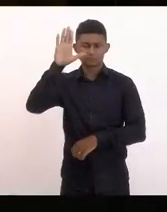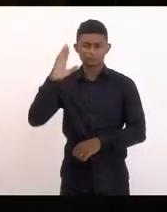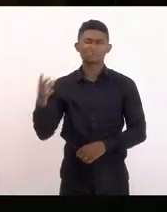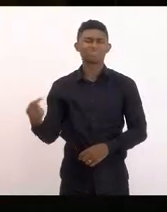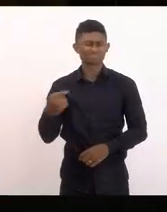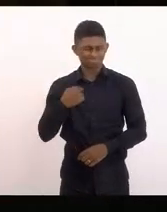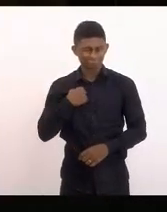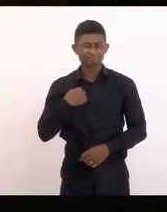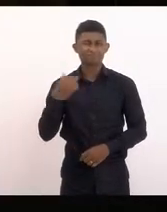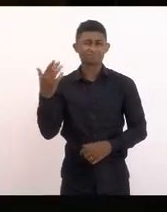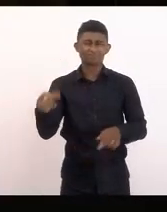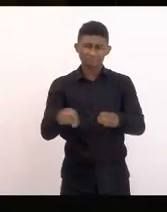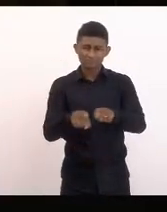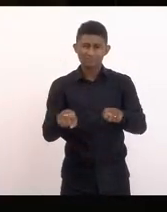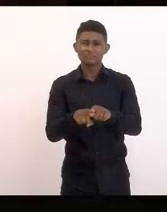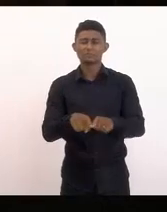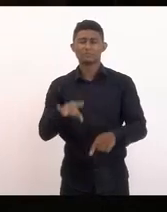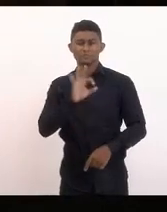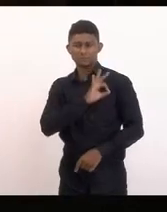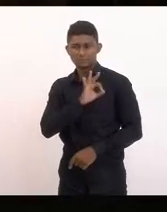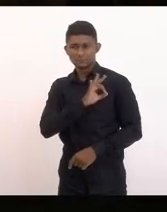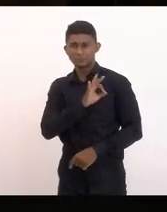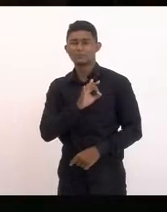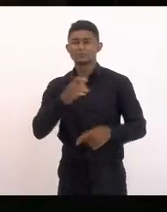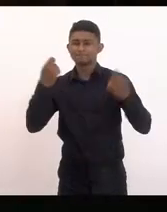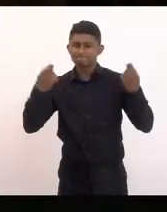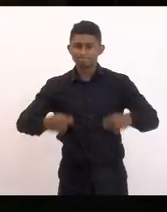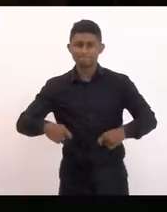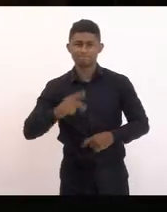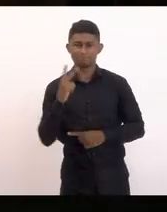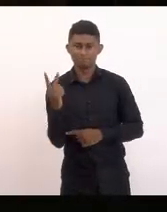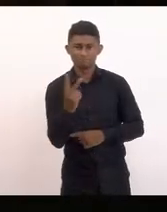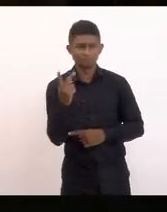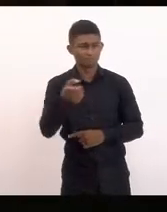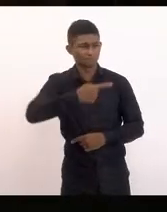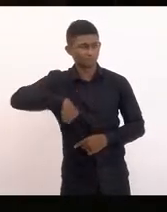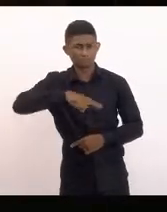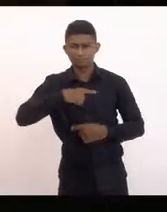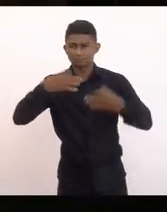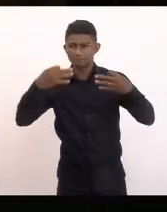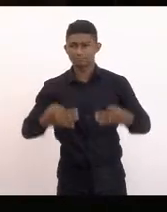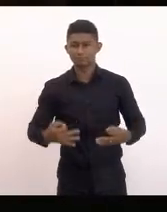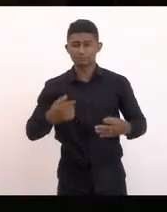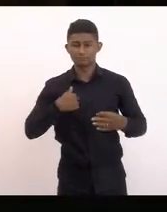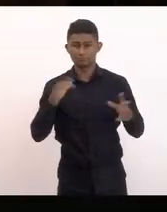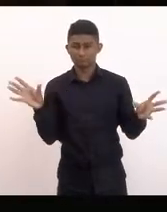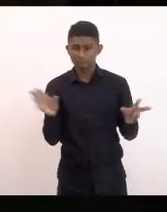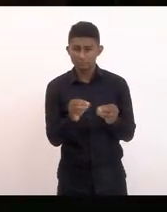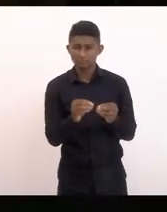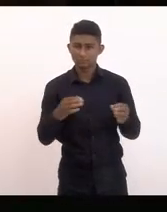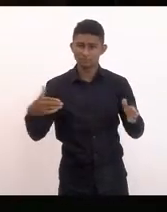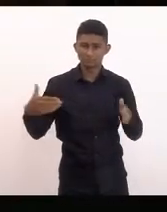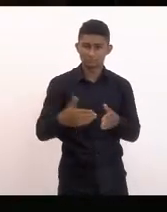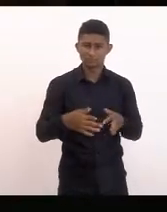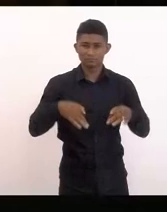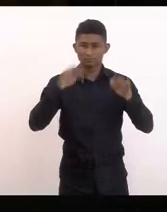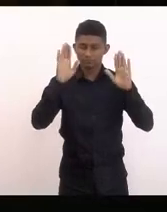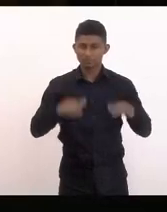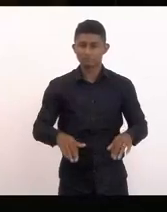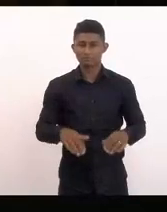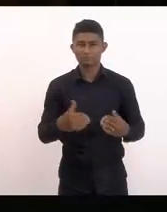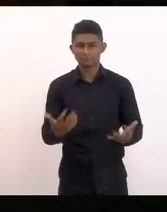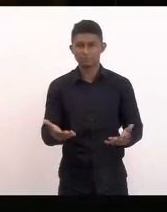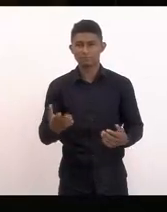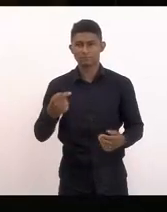os praças precisam ser reconhecidos. Ou seja, para finalizar a minha fala, mais do que jogar